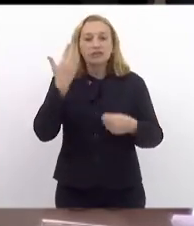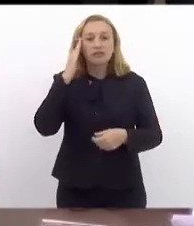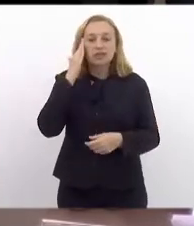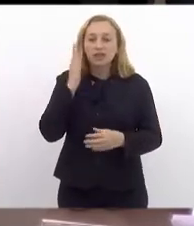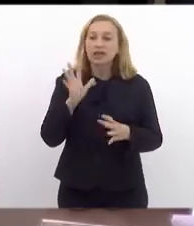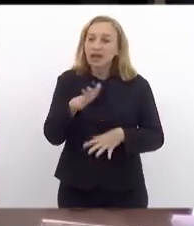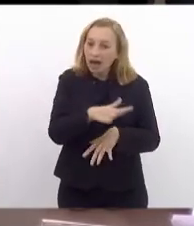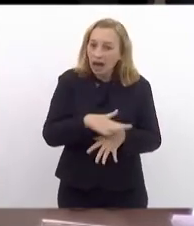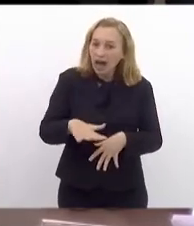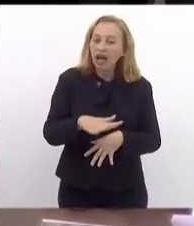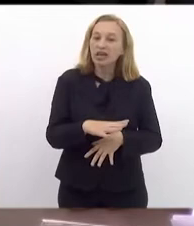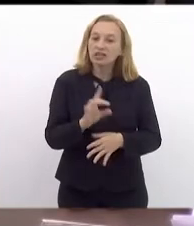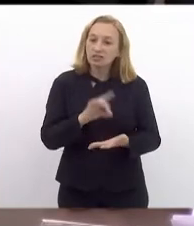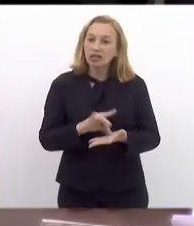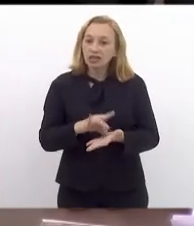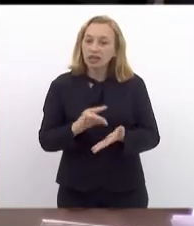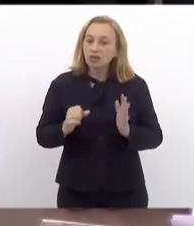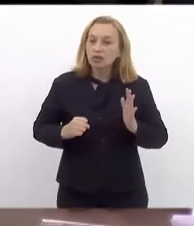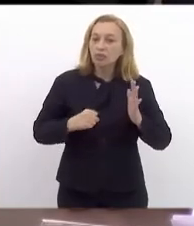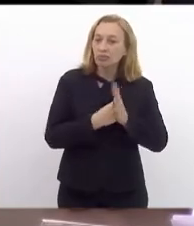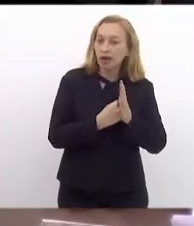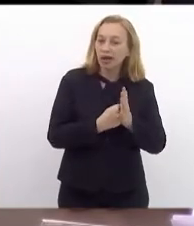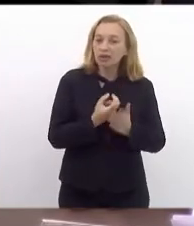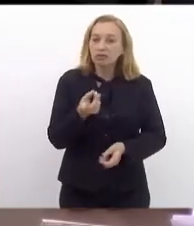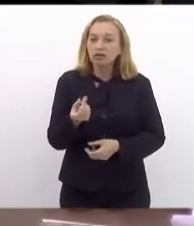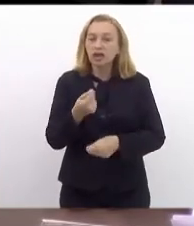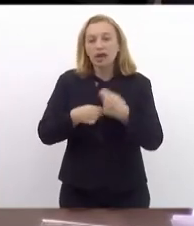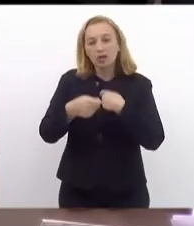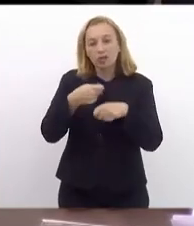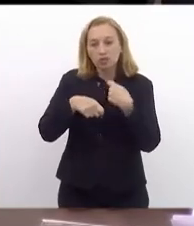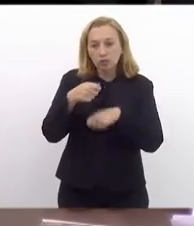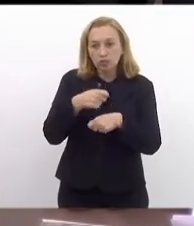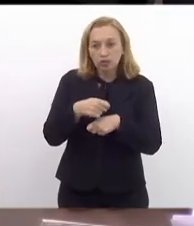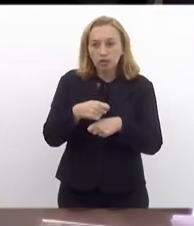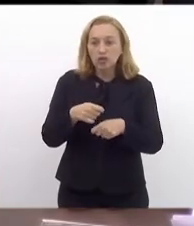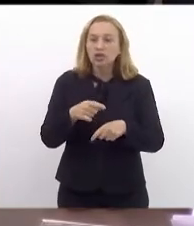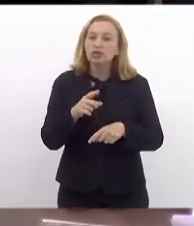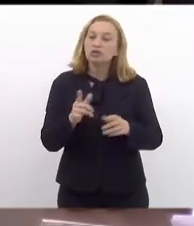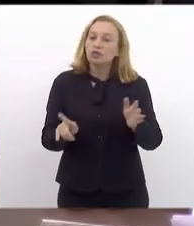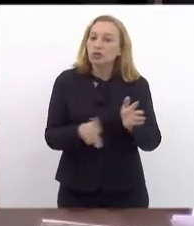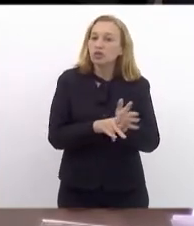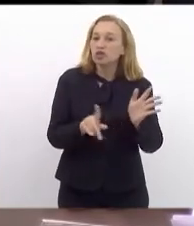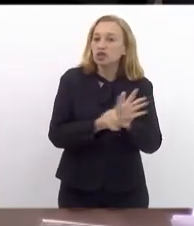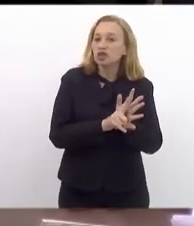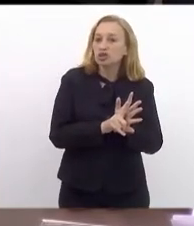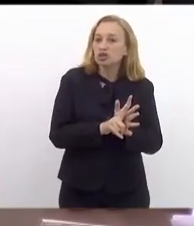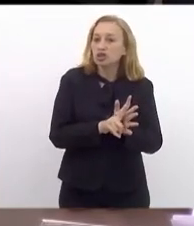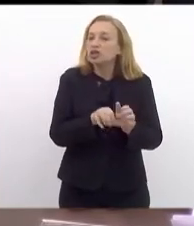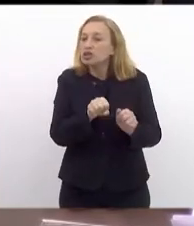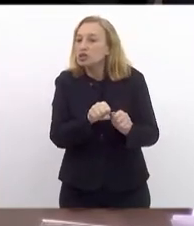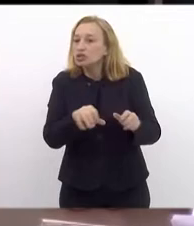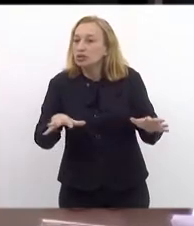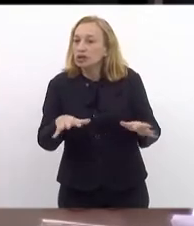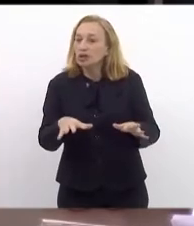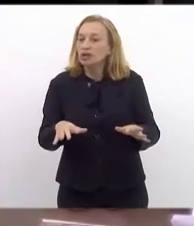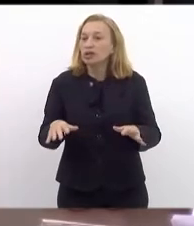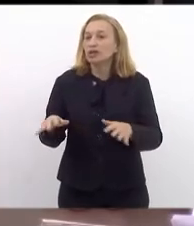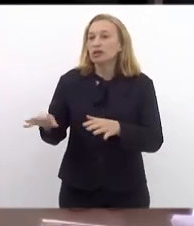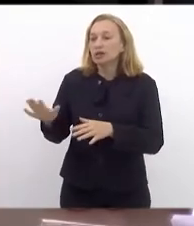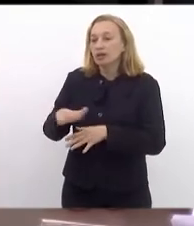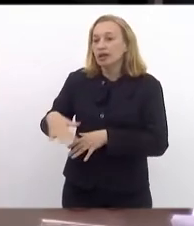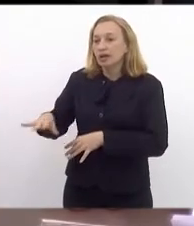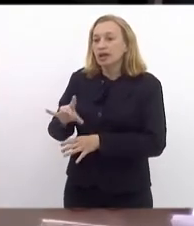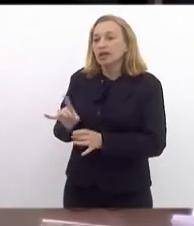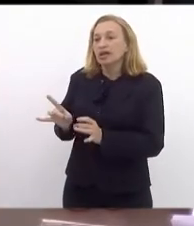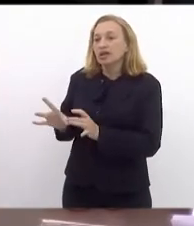entender era o setor mesmo não é um impacto na economia desse projeto de lei estendido para o comércio